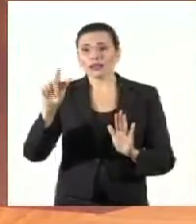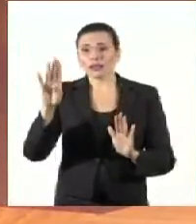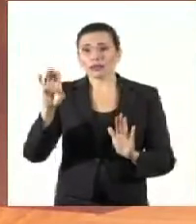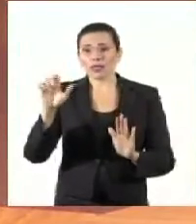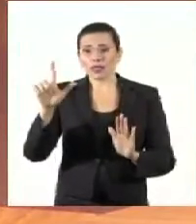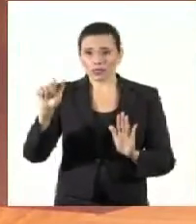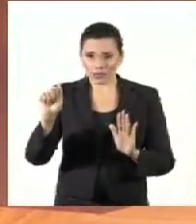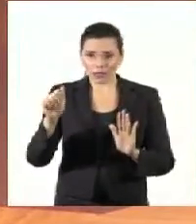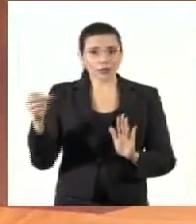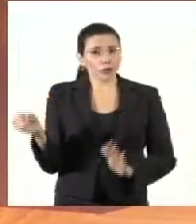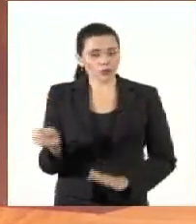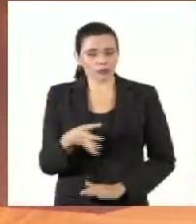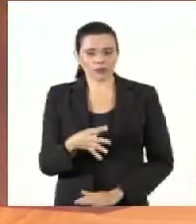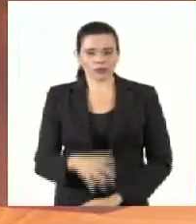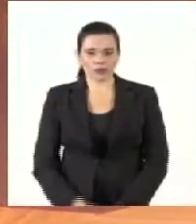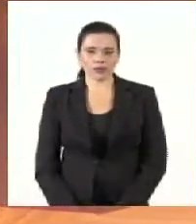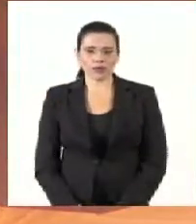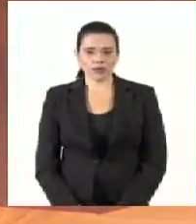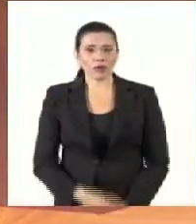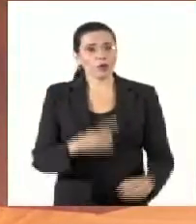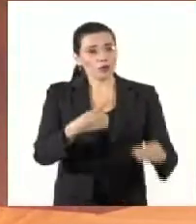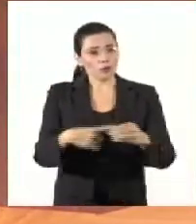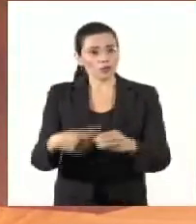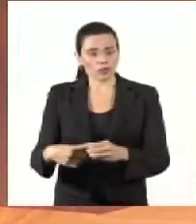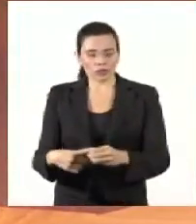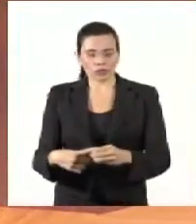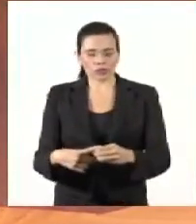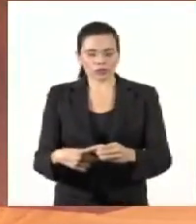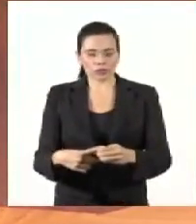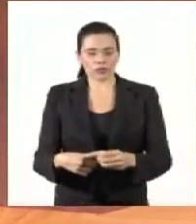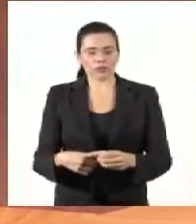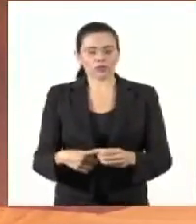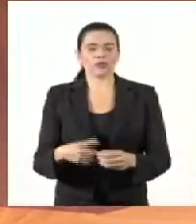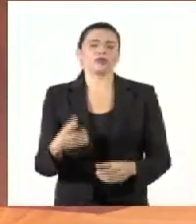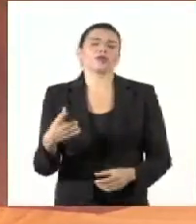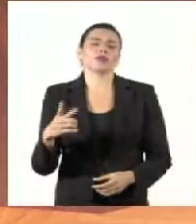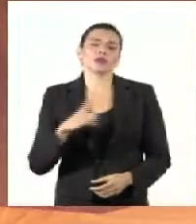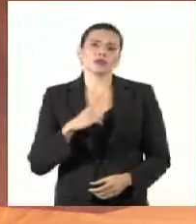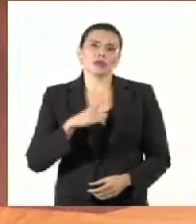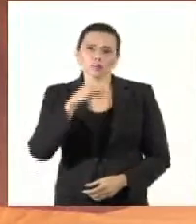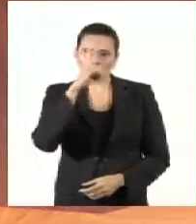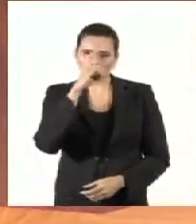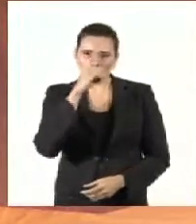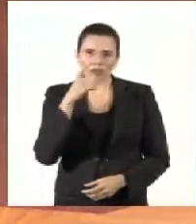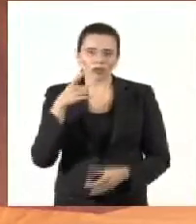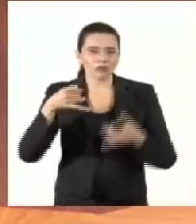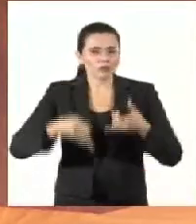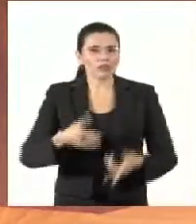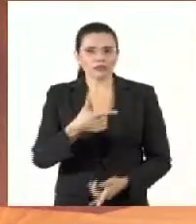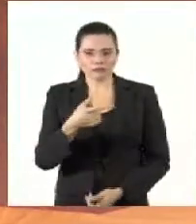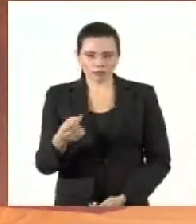com hospitais de 20 leitos, 10 segundos, senhor presidente, e que possuem até 10 mil